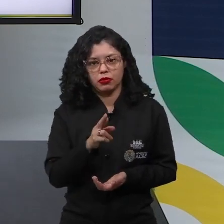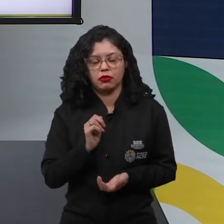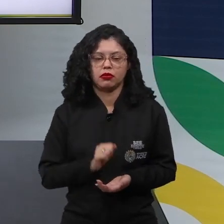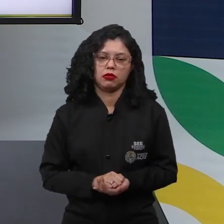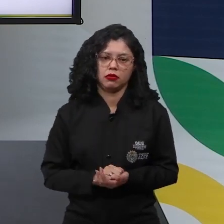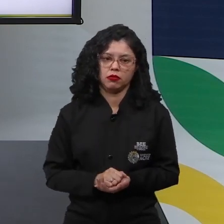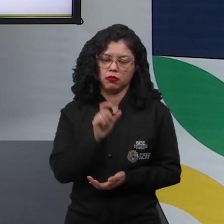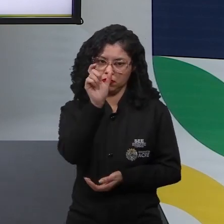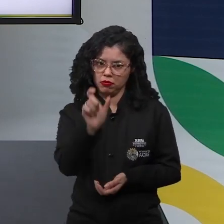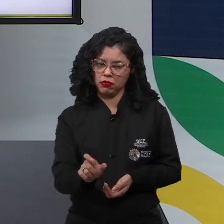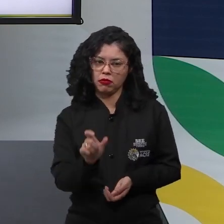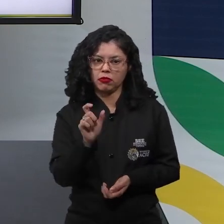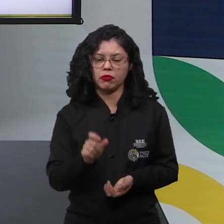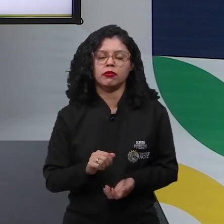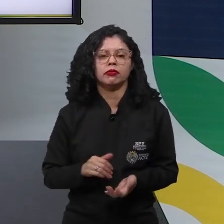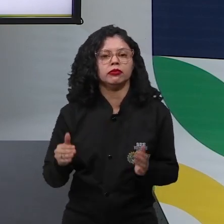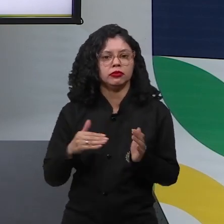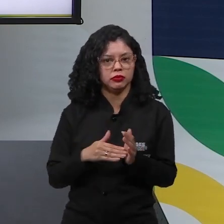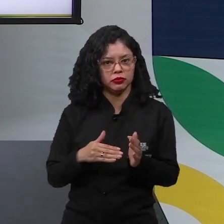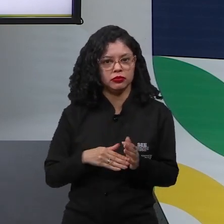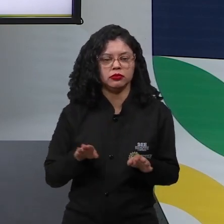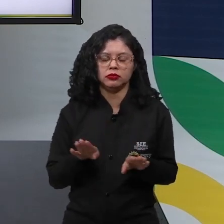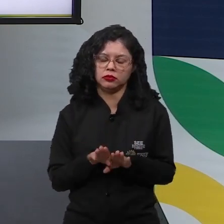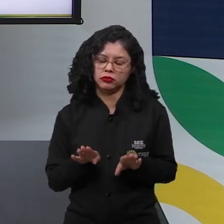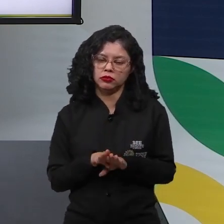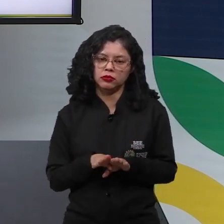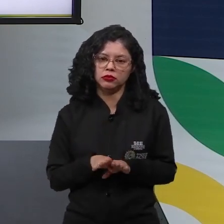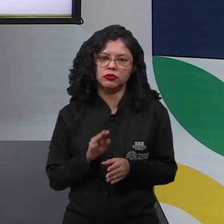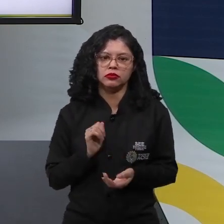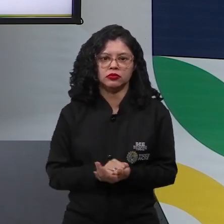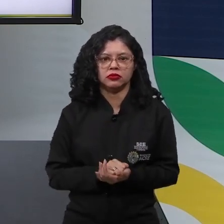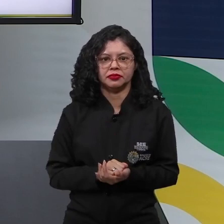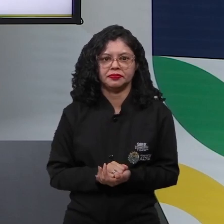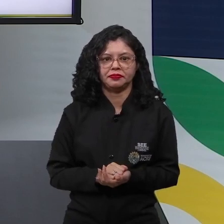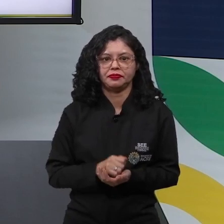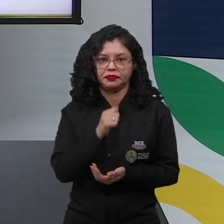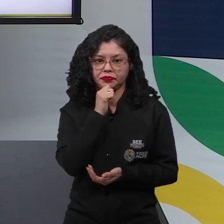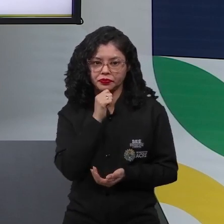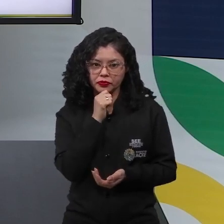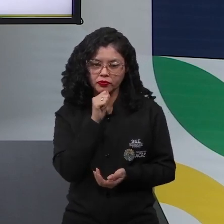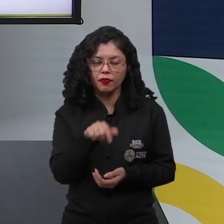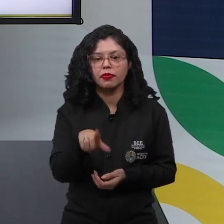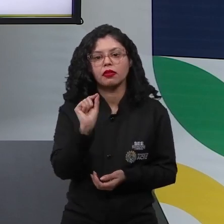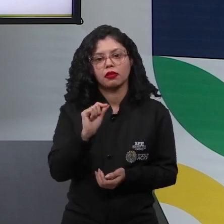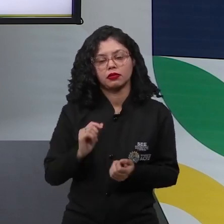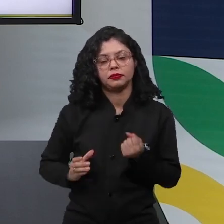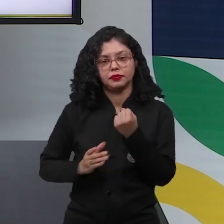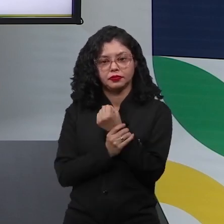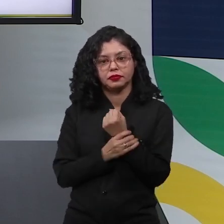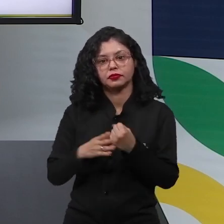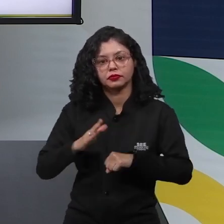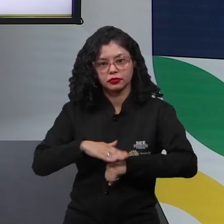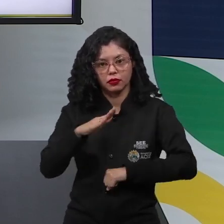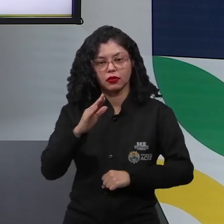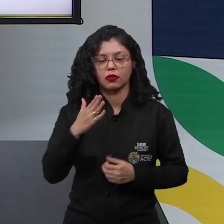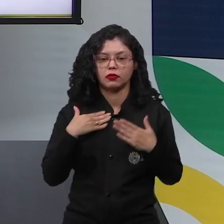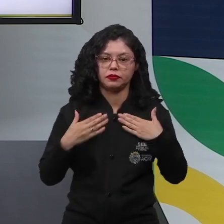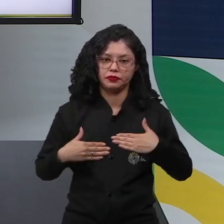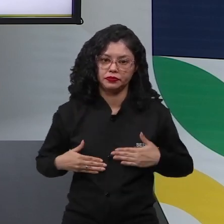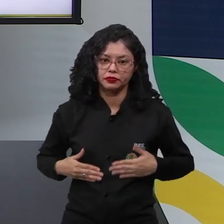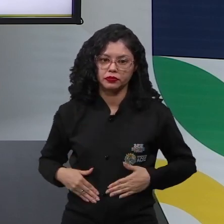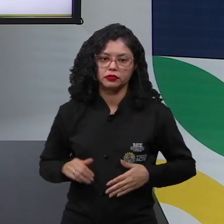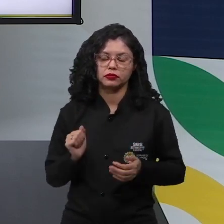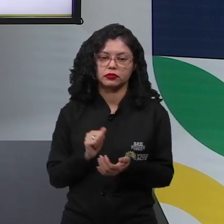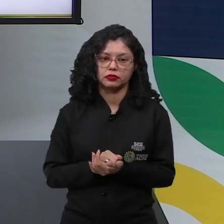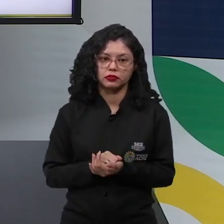medula espinhal. Isso chega a ser uma vantagem, pois ele dá a chance de você proteger mais o corpo. Se você está ali na